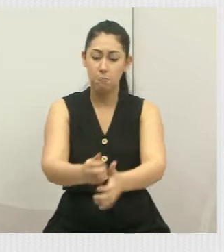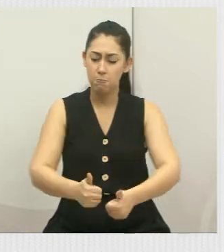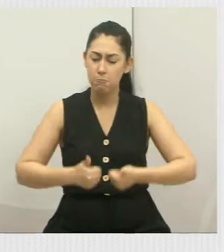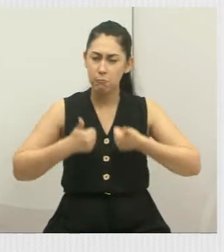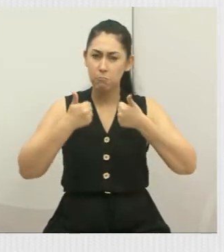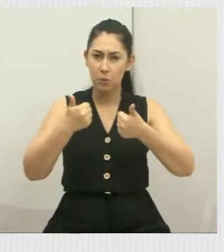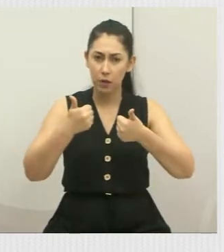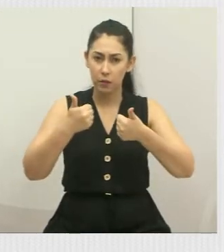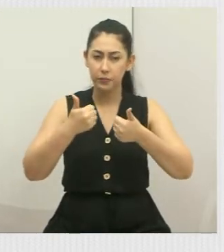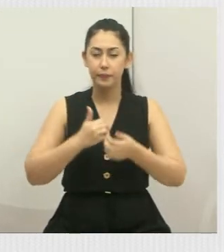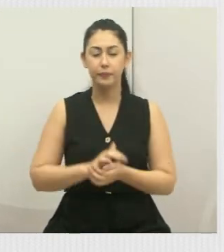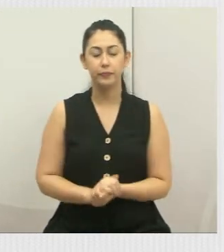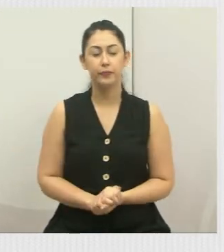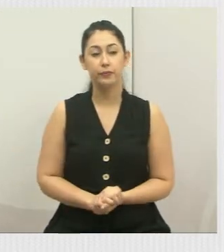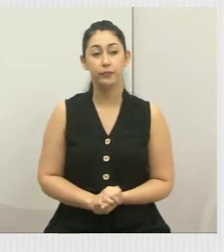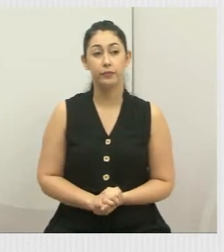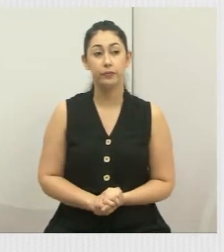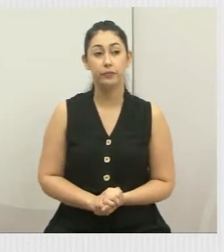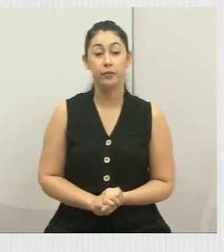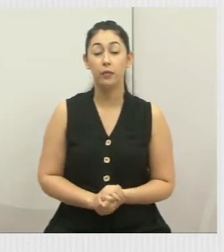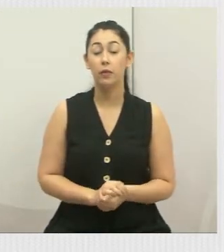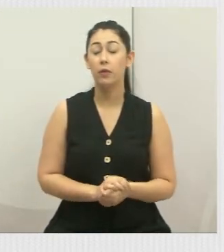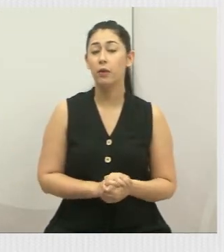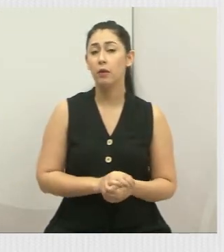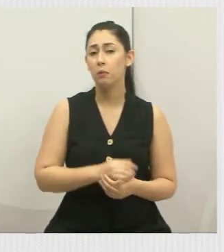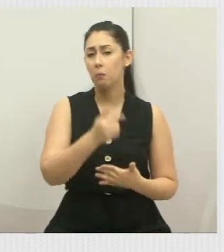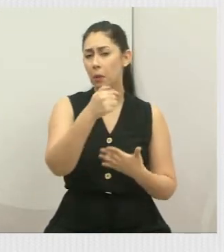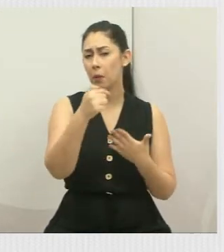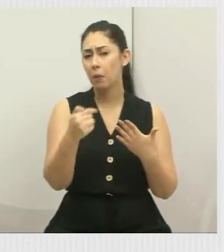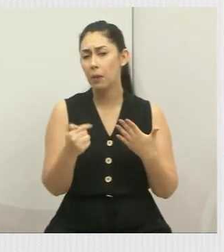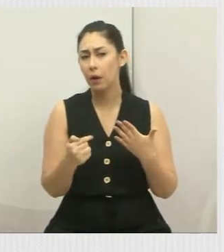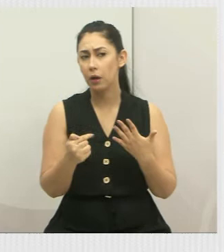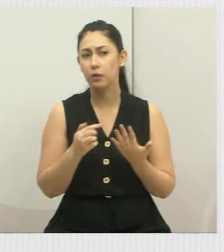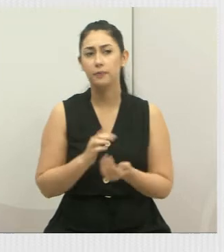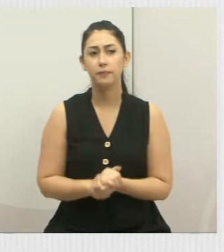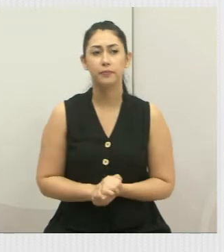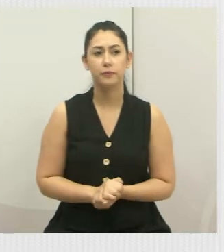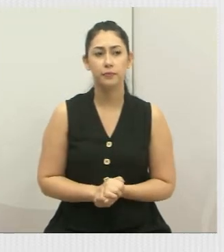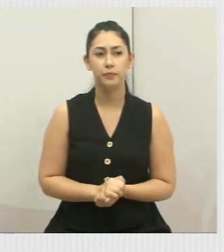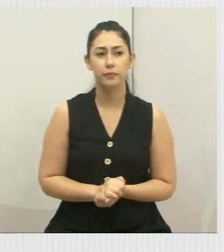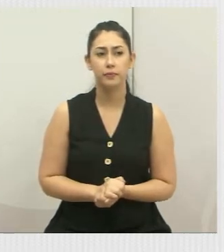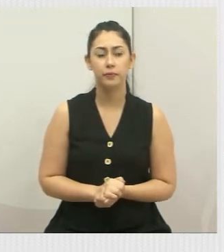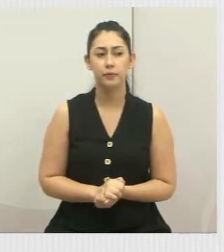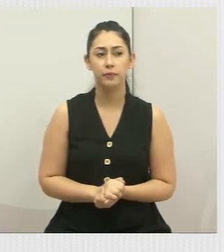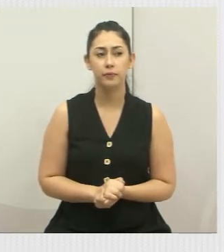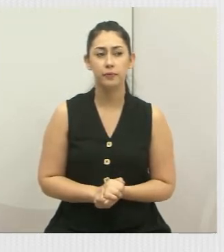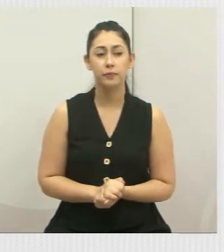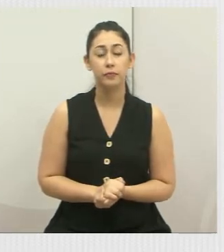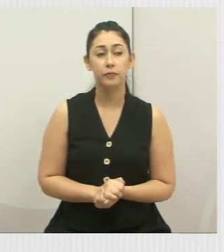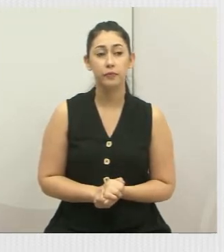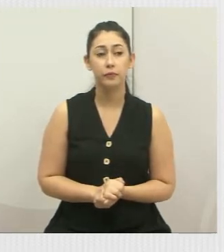eficaz, ok? Outro princípio, outro destaque aqui. O abastecimento...